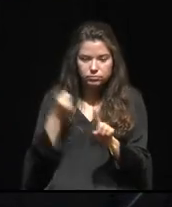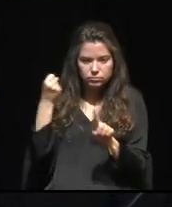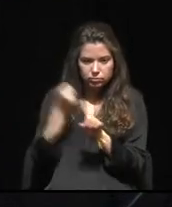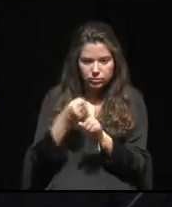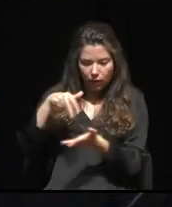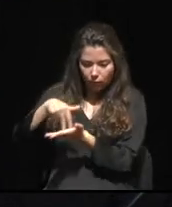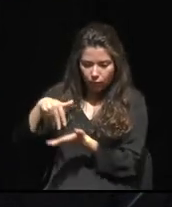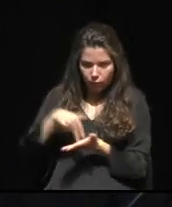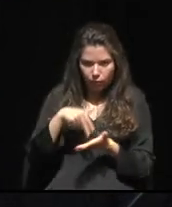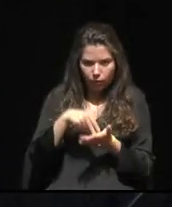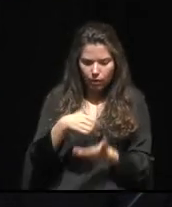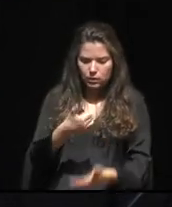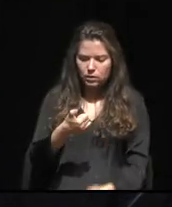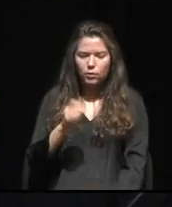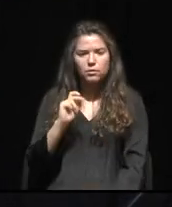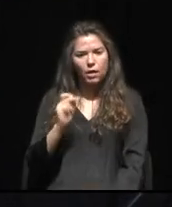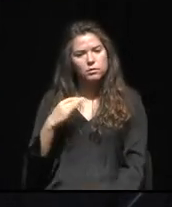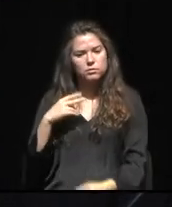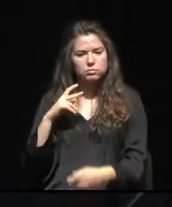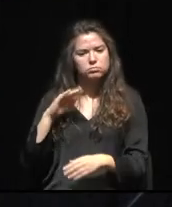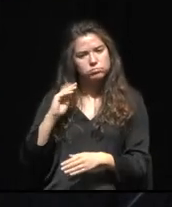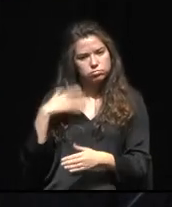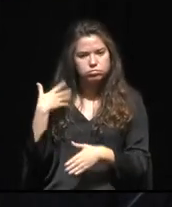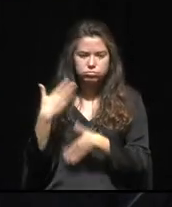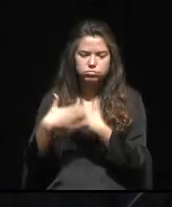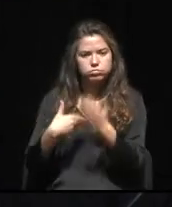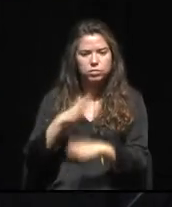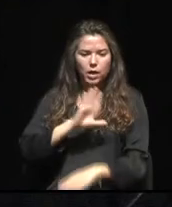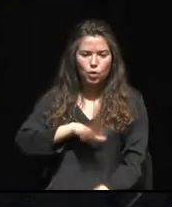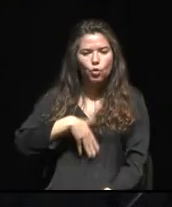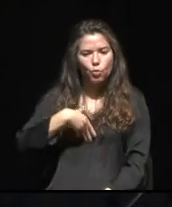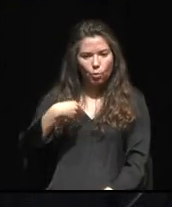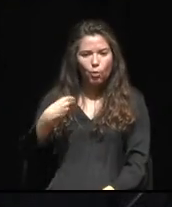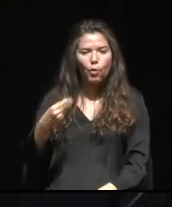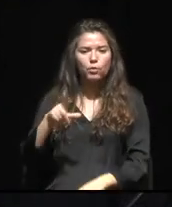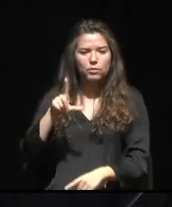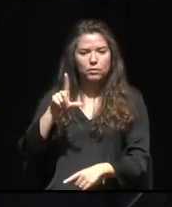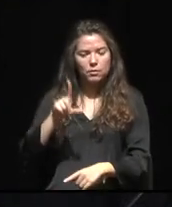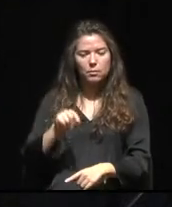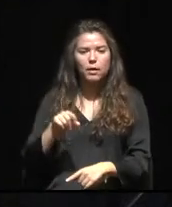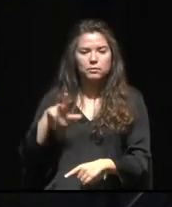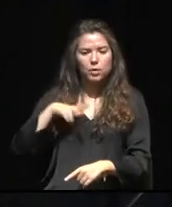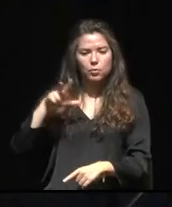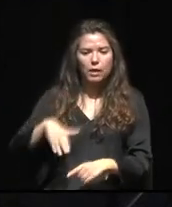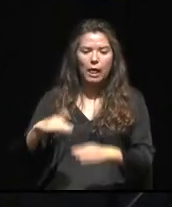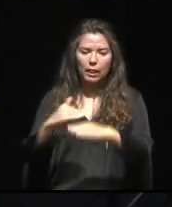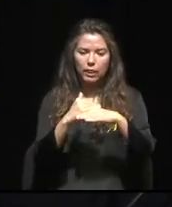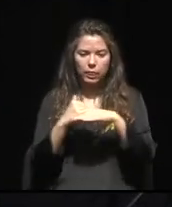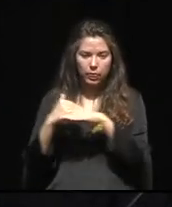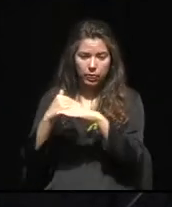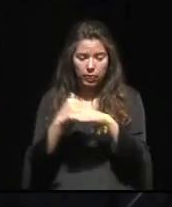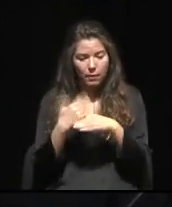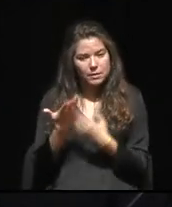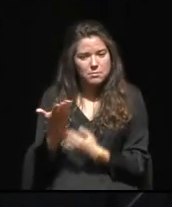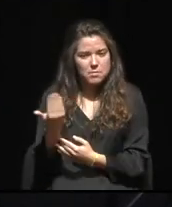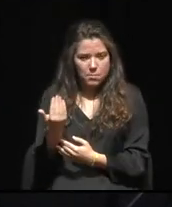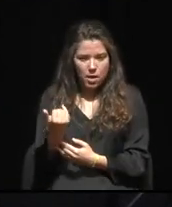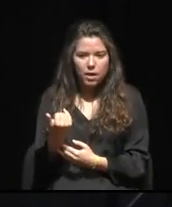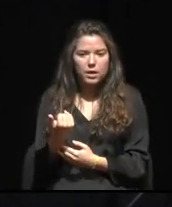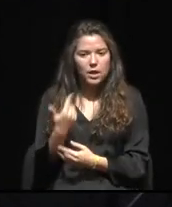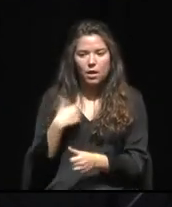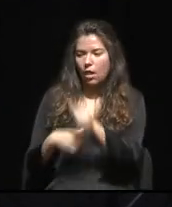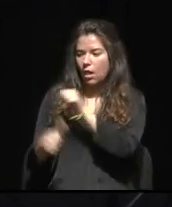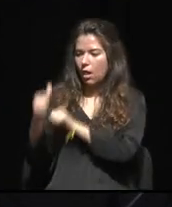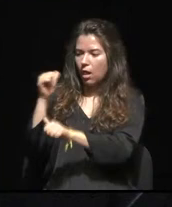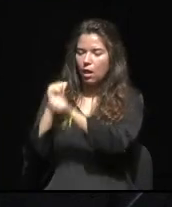50 anos muito se avançou na igualdade de género no mundo e também em Portugal mas ainda falta tanto por fazer e sobretudo não podemos voltar